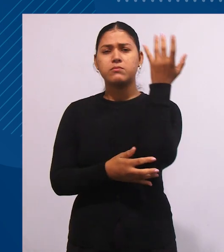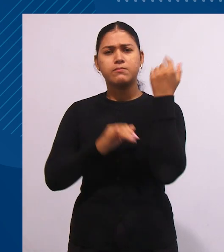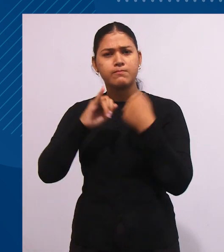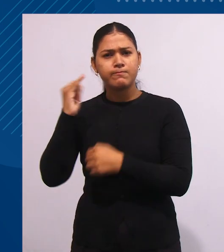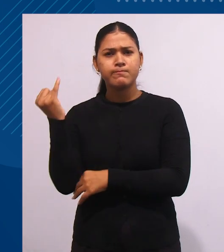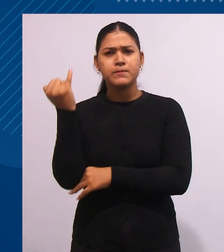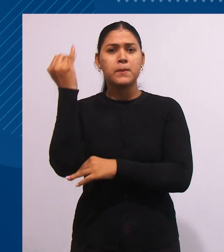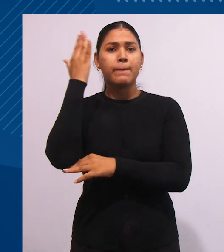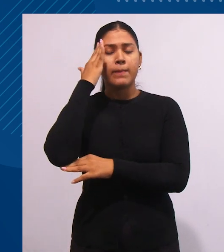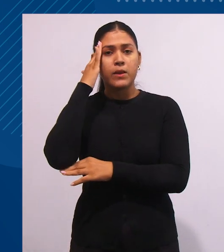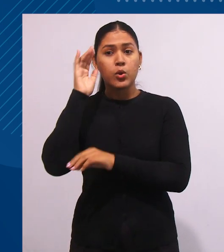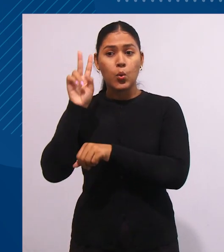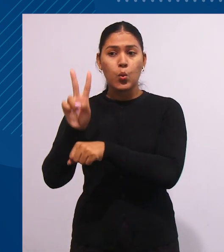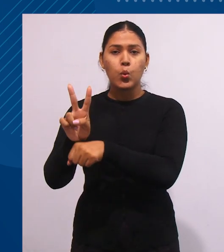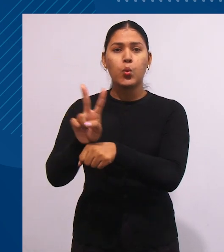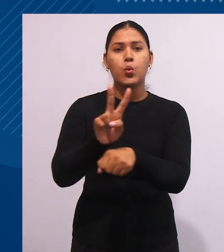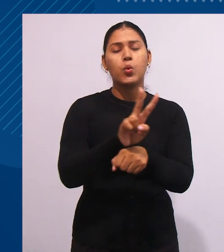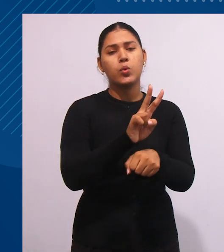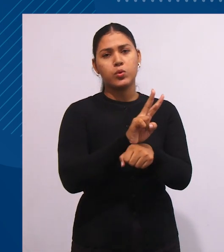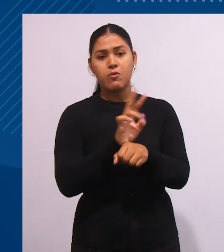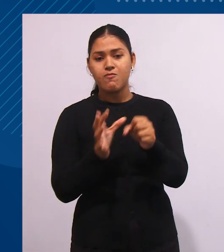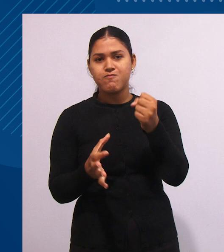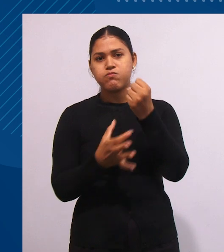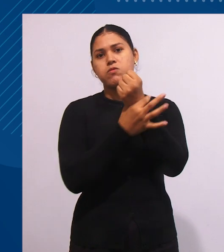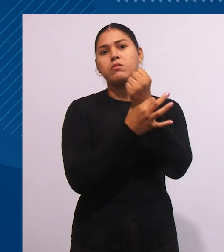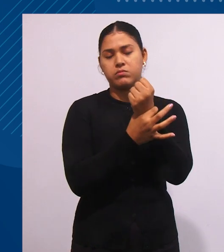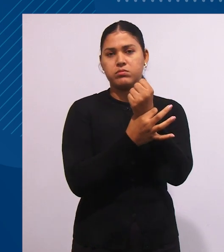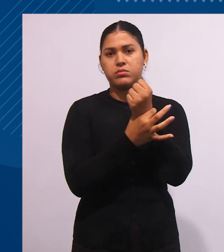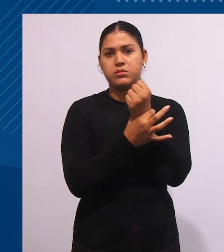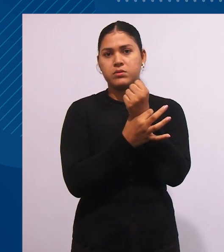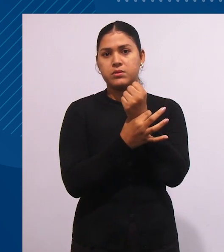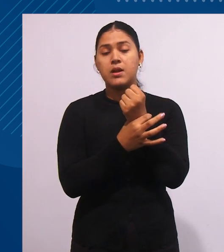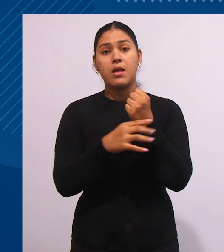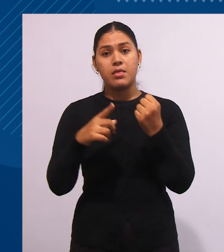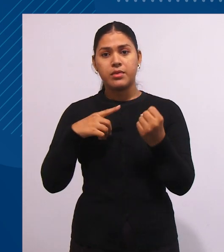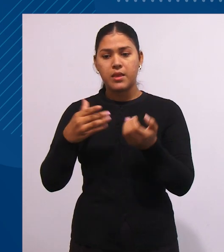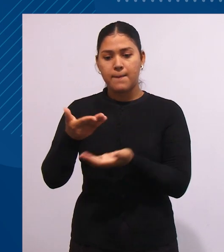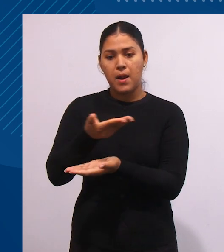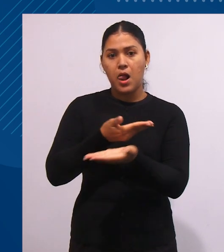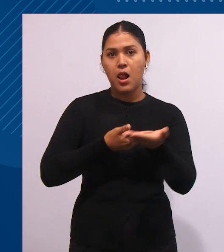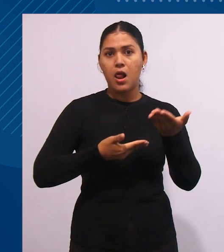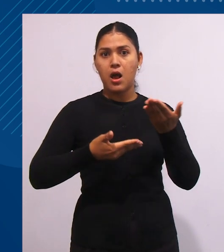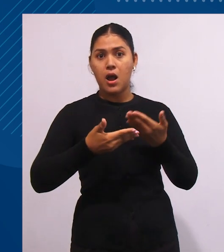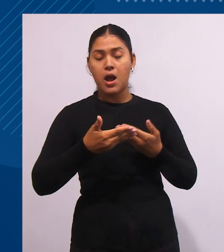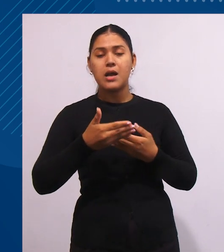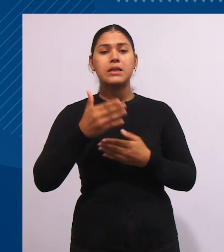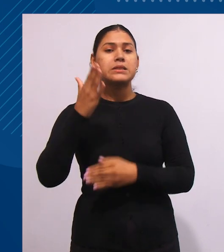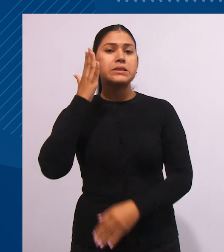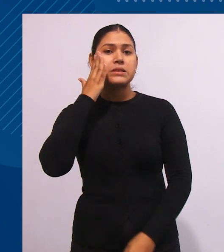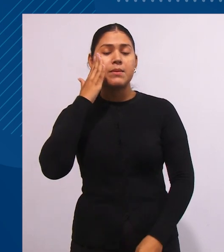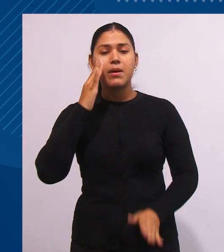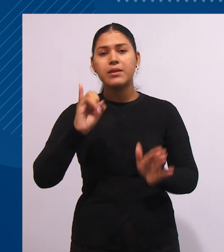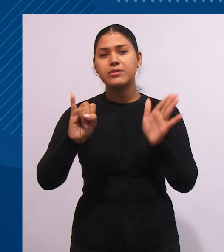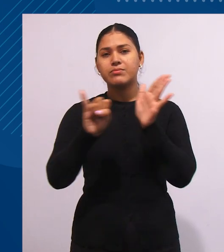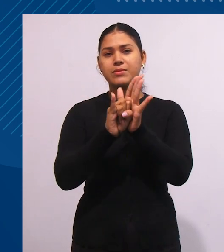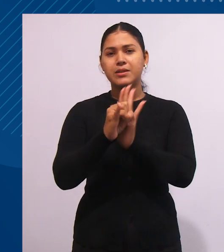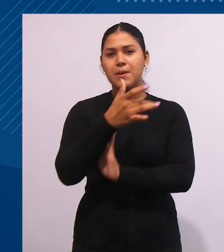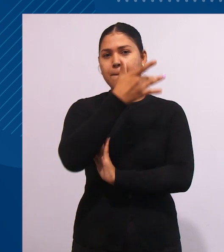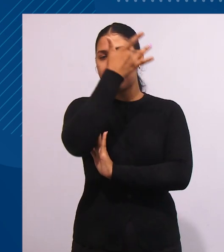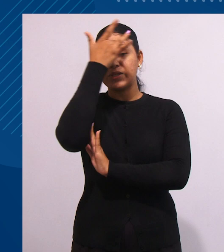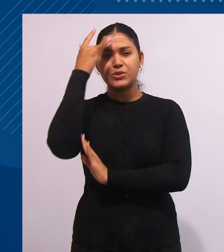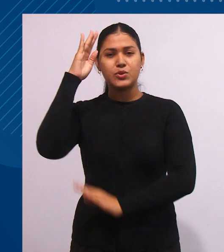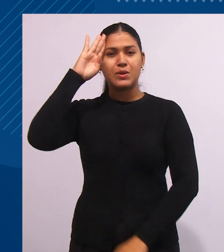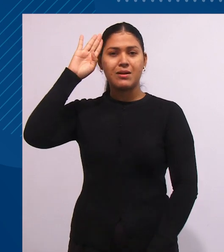fundamental. Então você tem essas discussões dentro do âmbito intercultural que passa pela identidade local